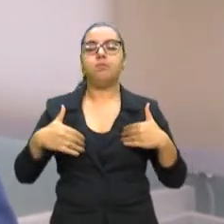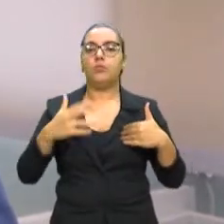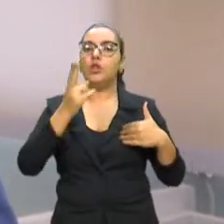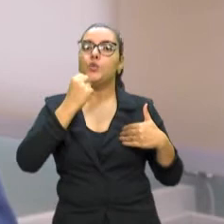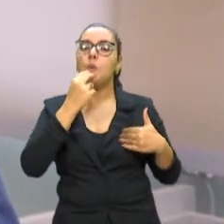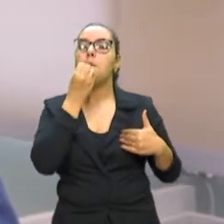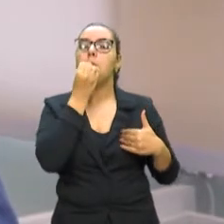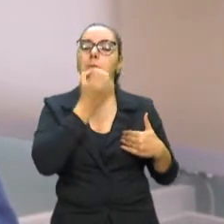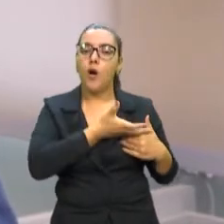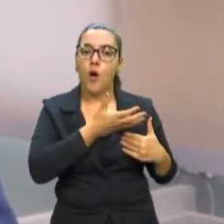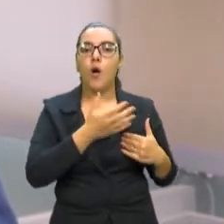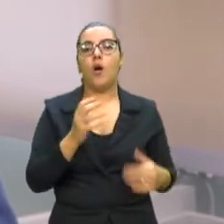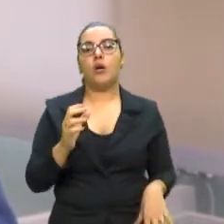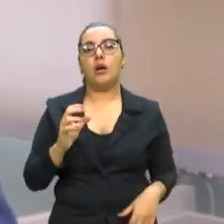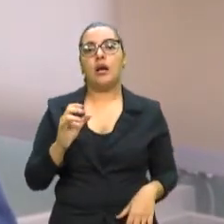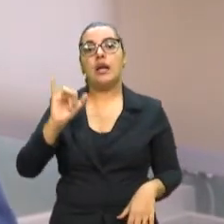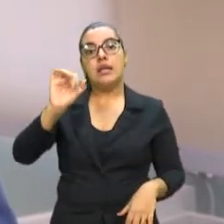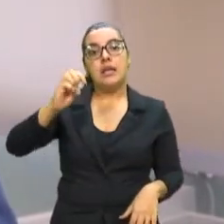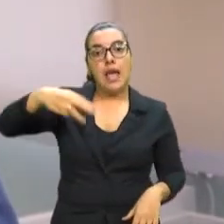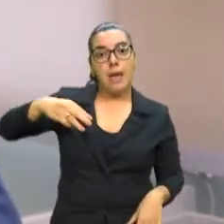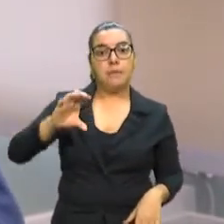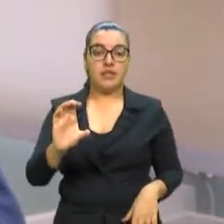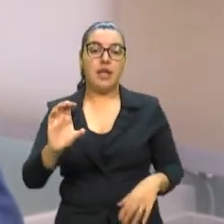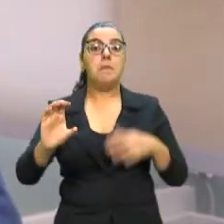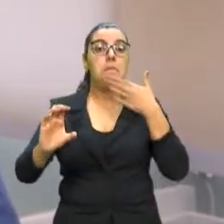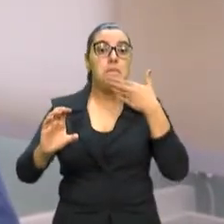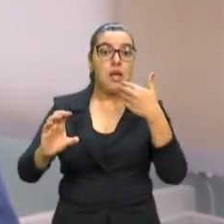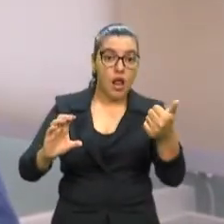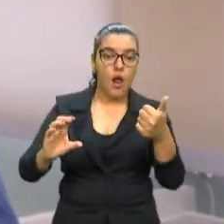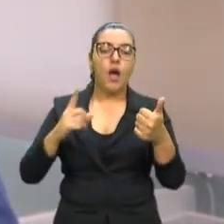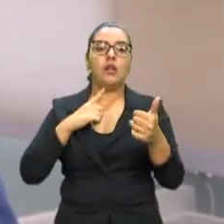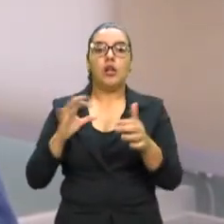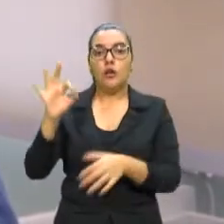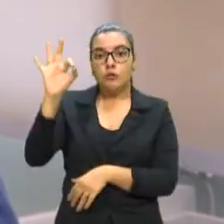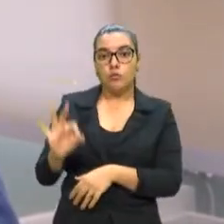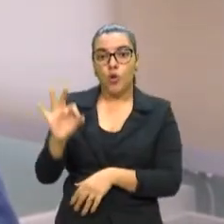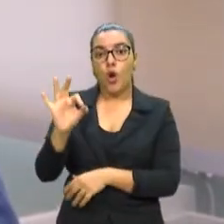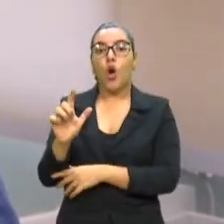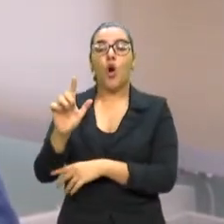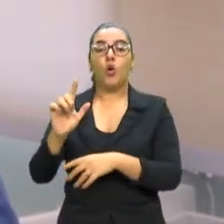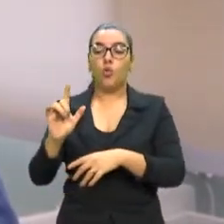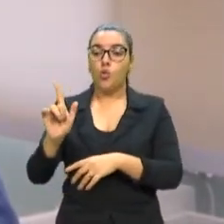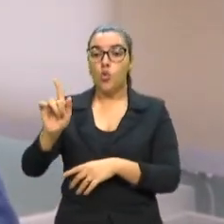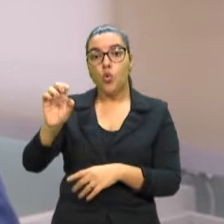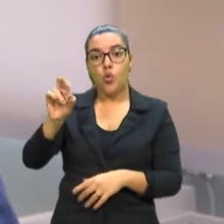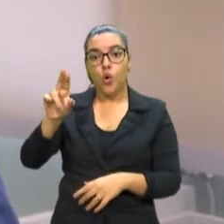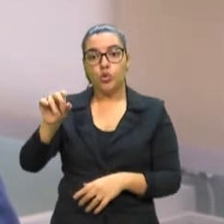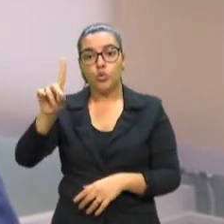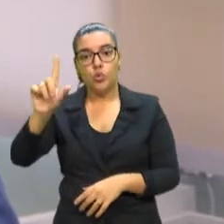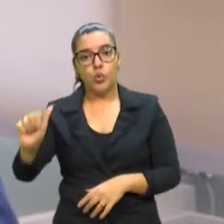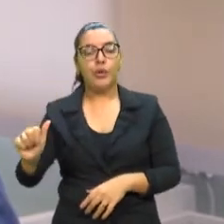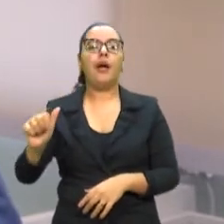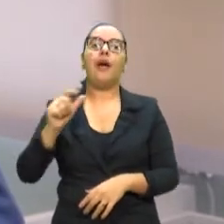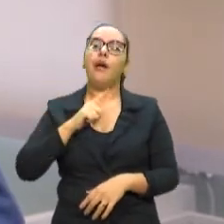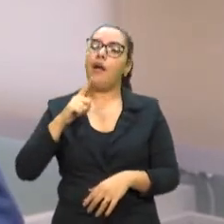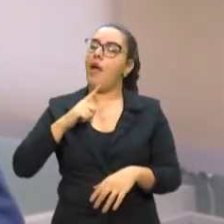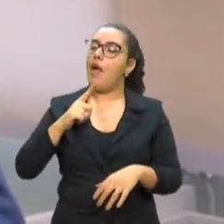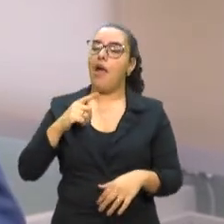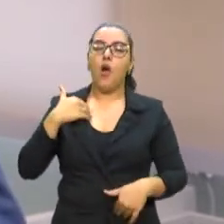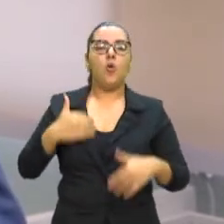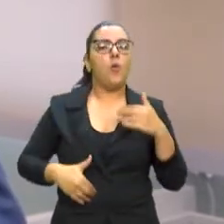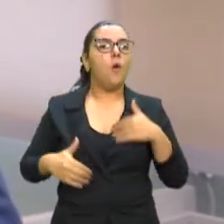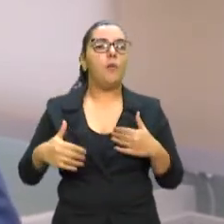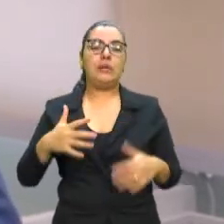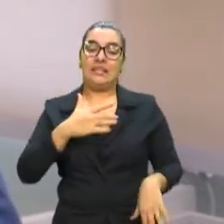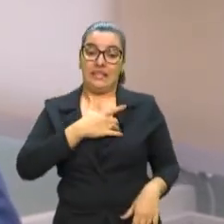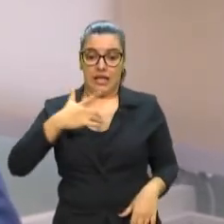têm um índice de massa corporal melhor, que têm um percentual de gordura menor, eles têm uma imunidade melhor, eles têm